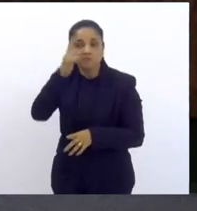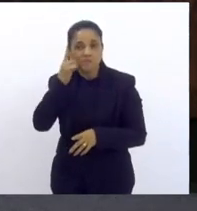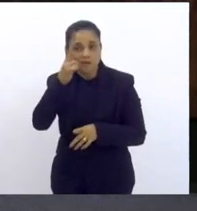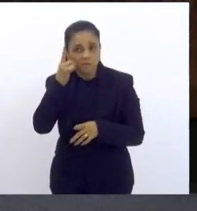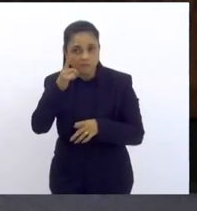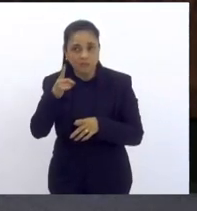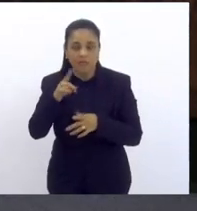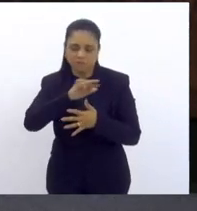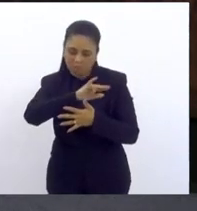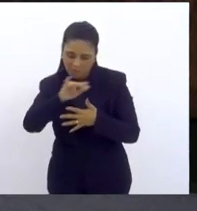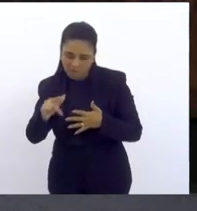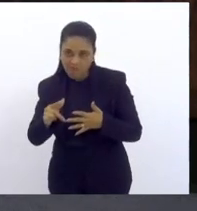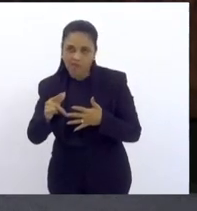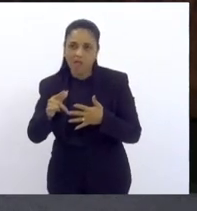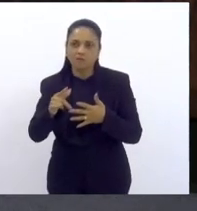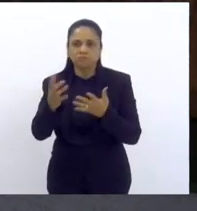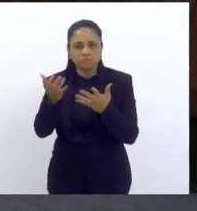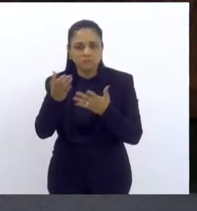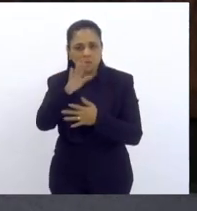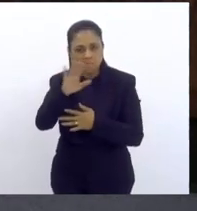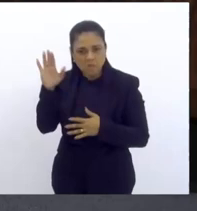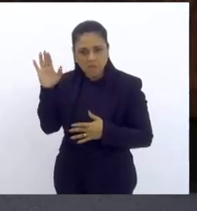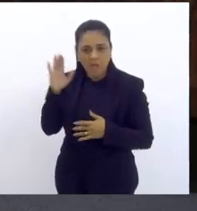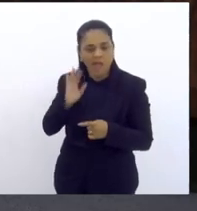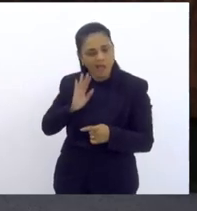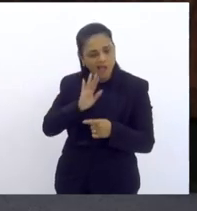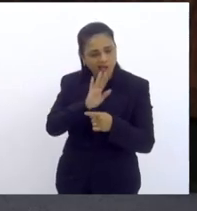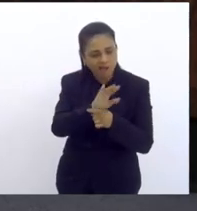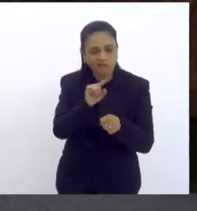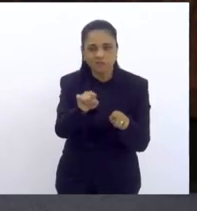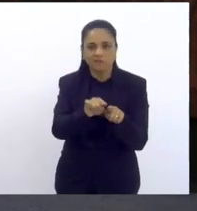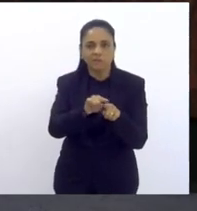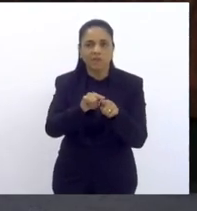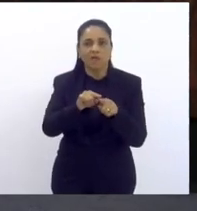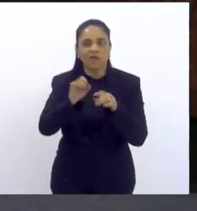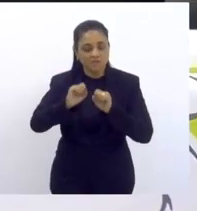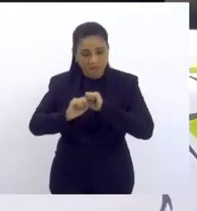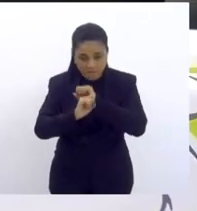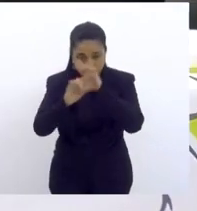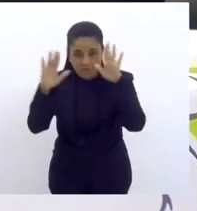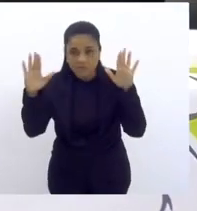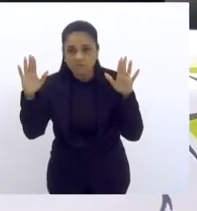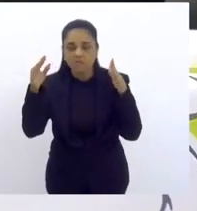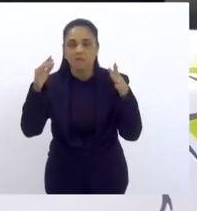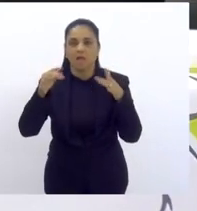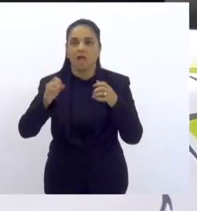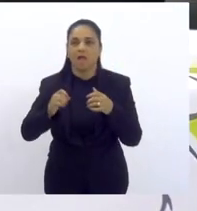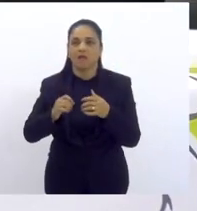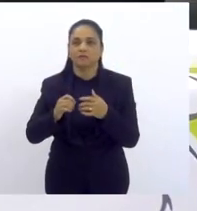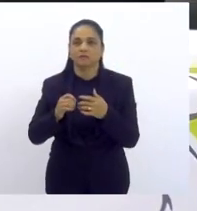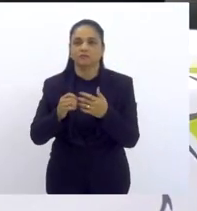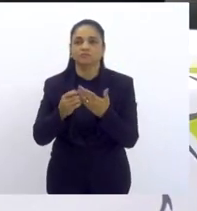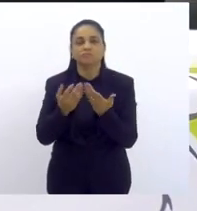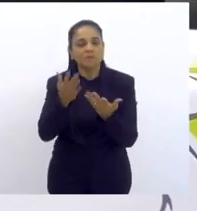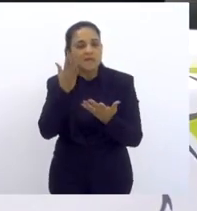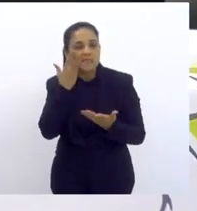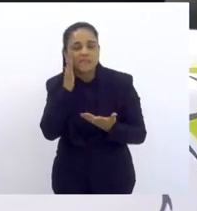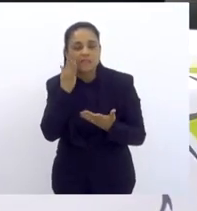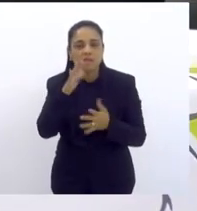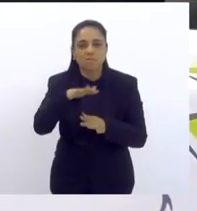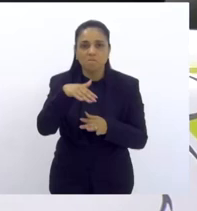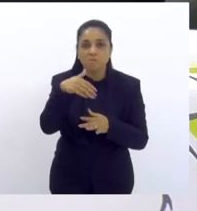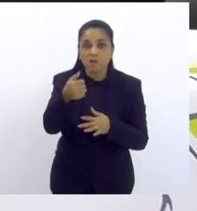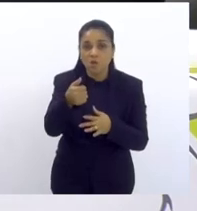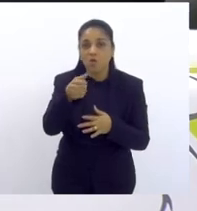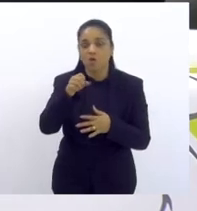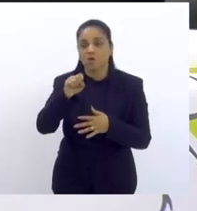os seus mandatos quiserem ajudar e dar visibilidade para a gente entender melhor como a gente pode a partir